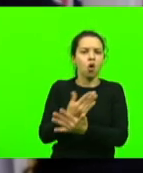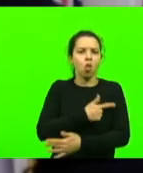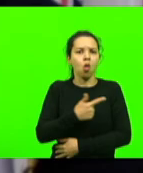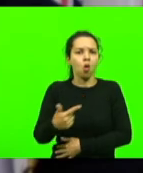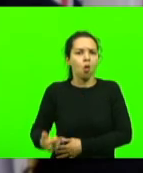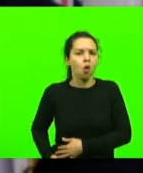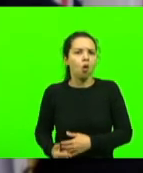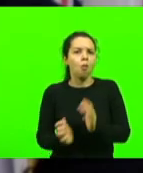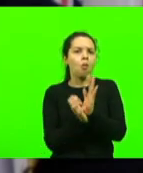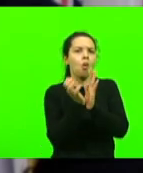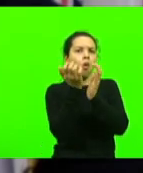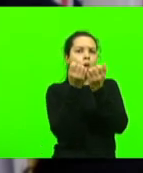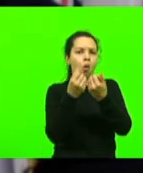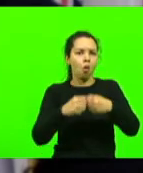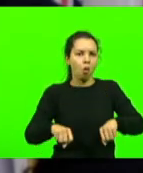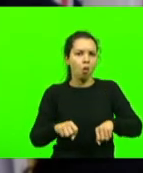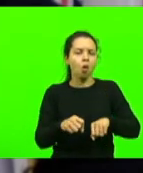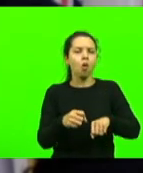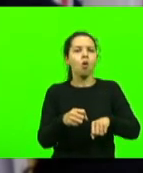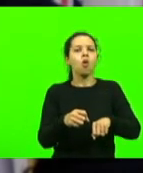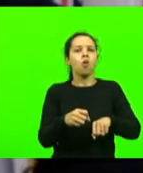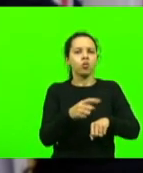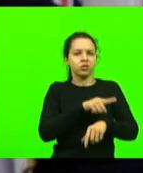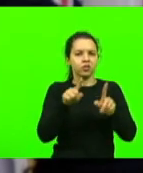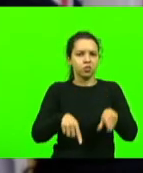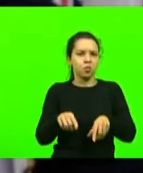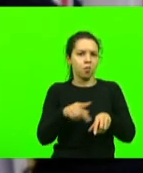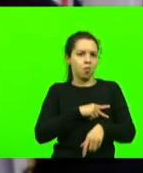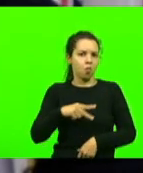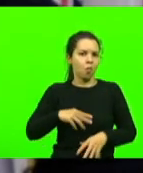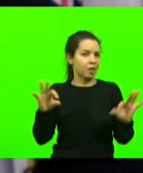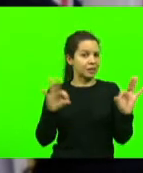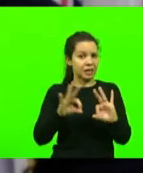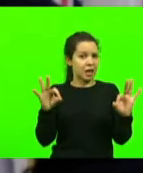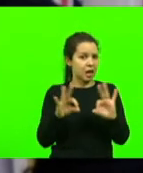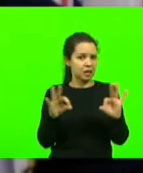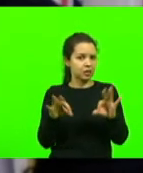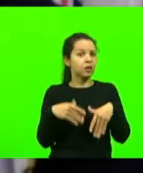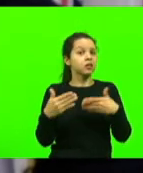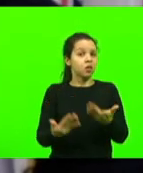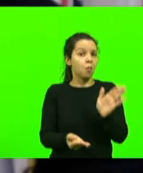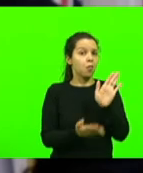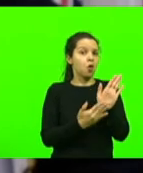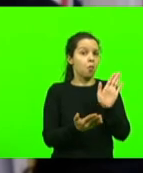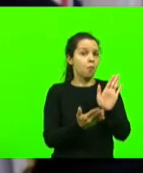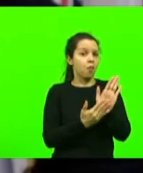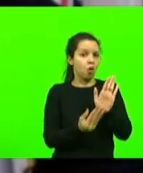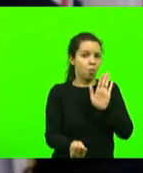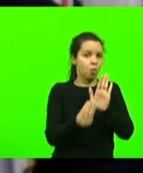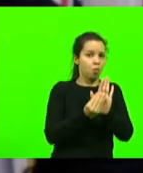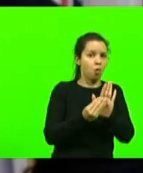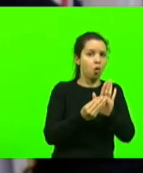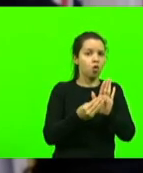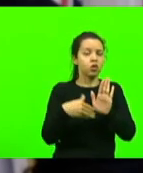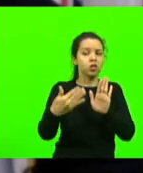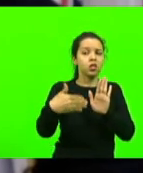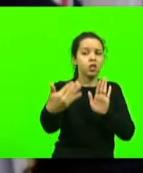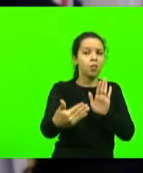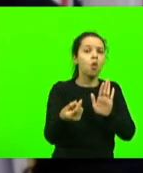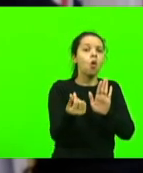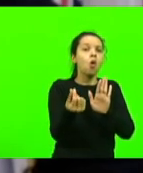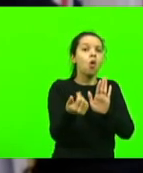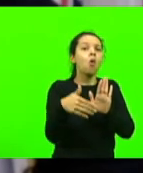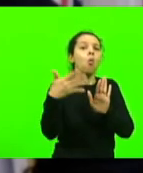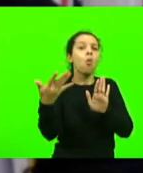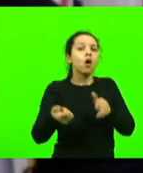deslocalização de serviço público por fim a proposta não tem estimativa do impacto financeiro e tem um